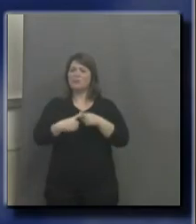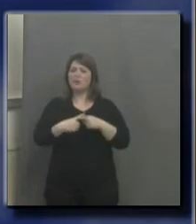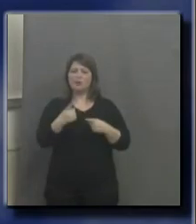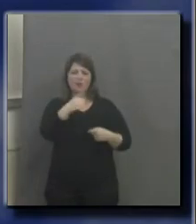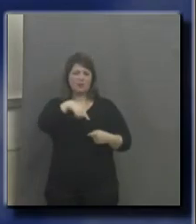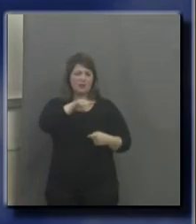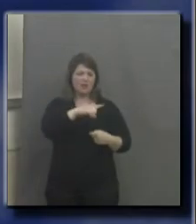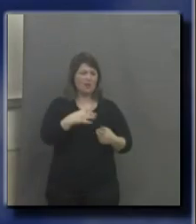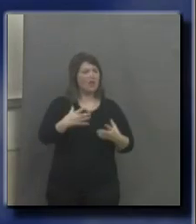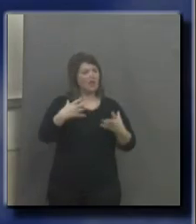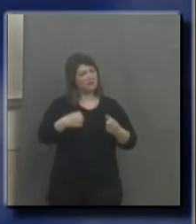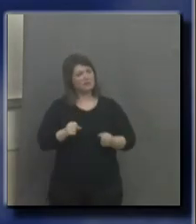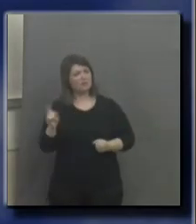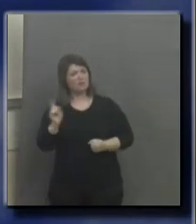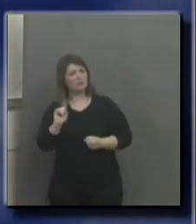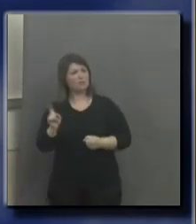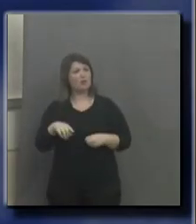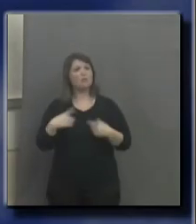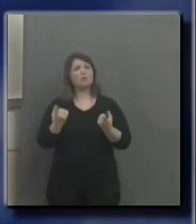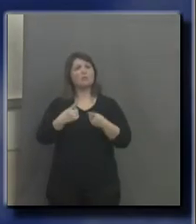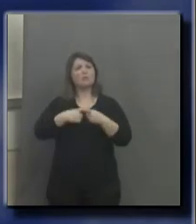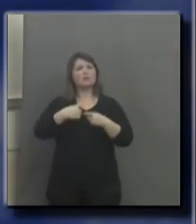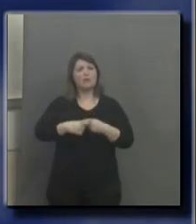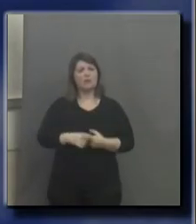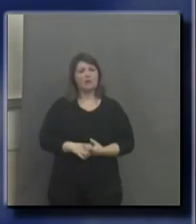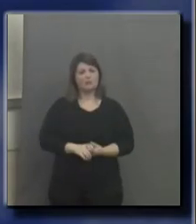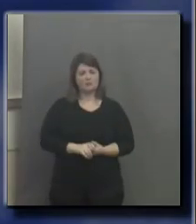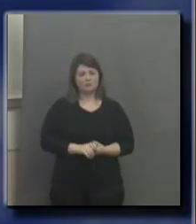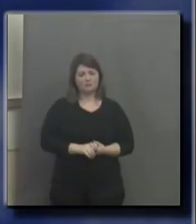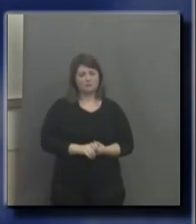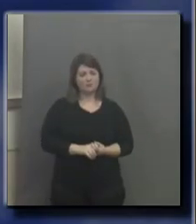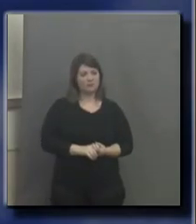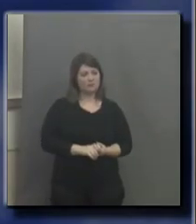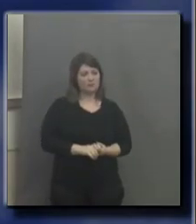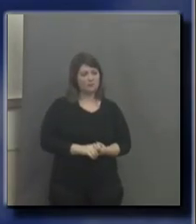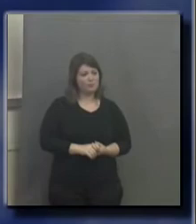um pouco maior neste momento? Um pouquinho, né?